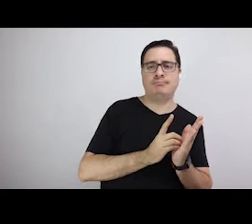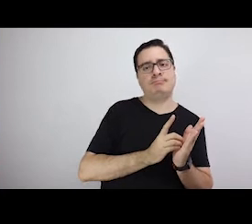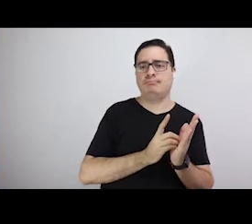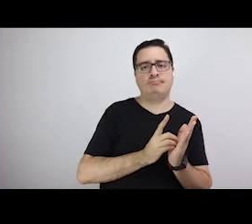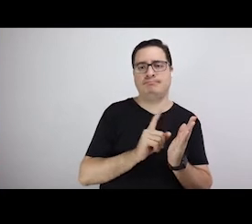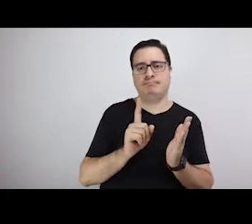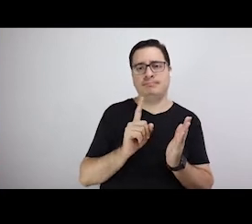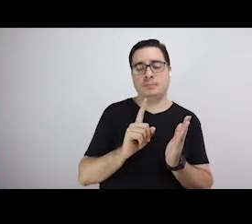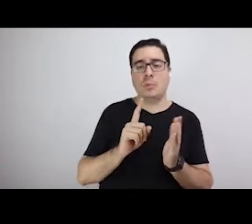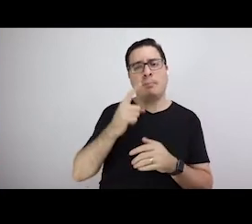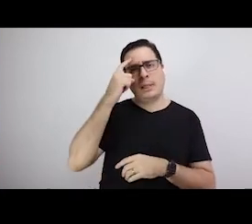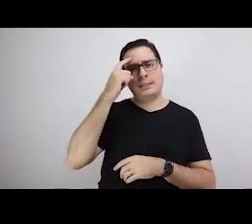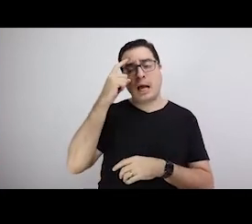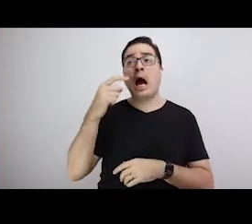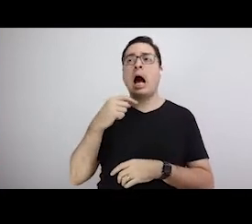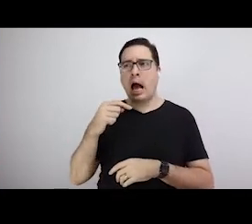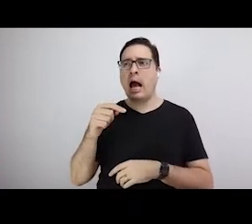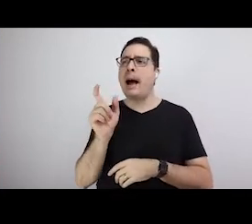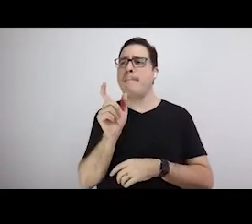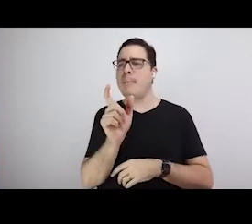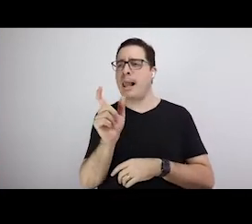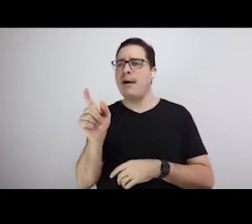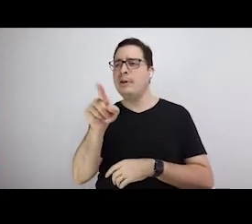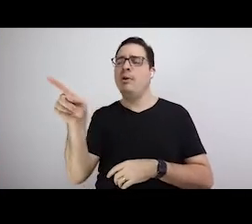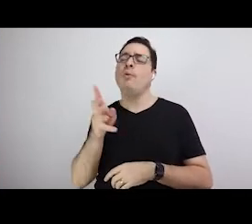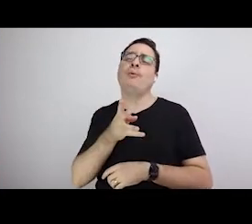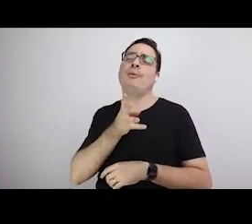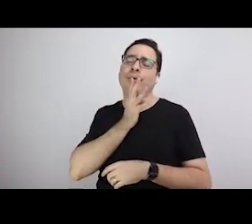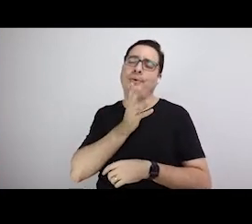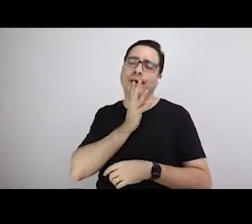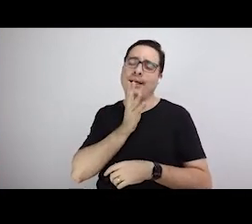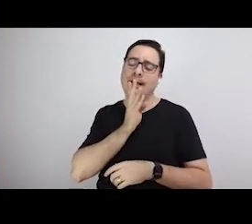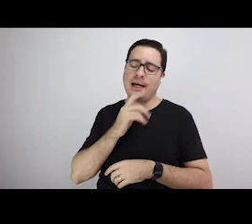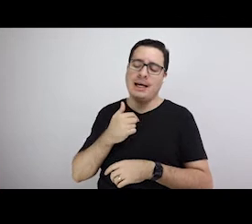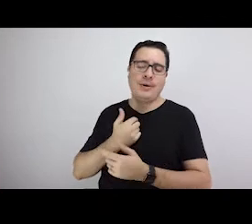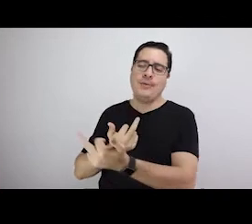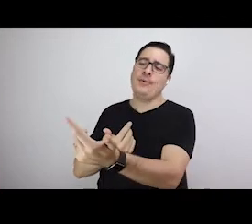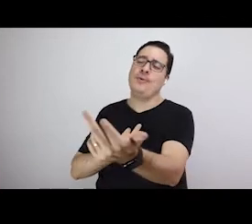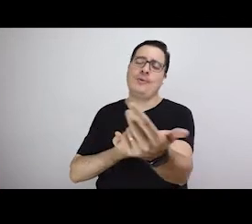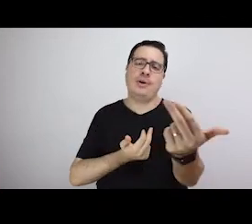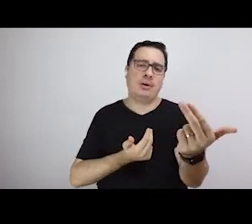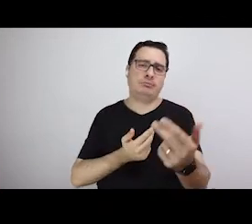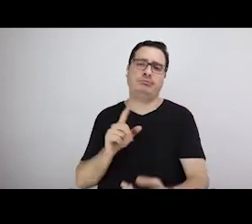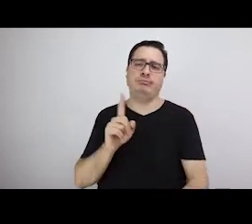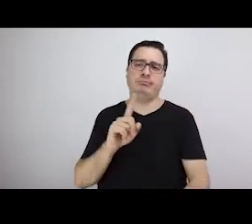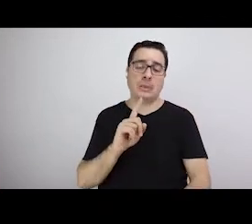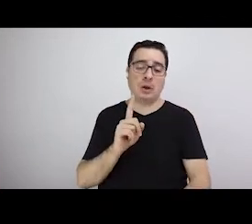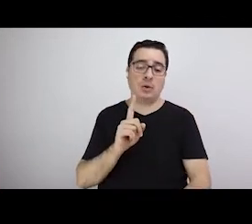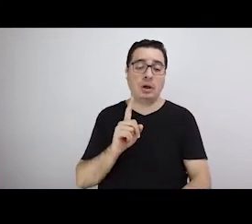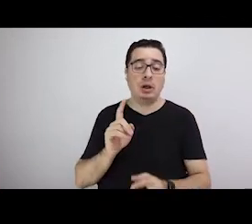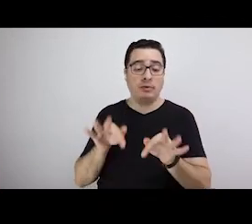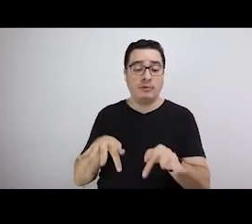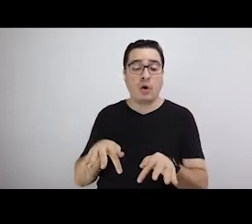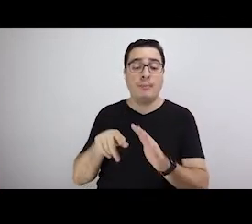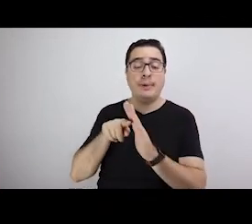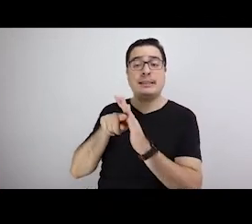Nunca presumir que sua compreensão de palavras ou conceitos corresponderá aos seus usuários. E, por fim, a pesquisa com